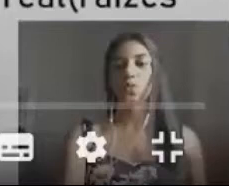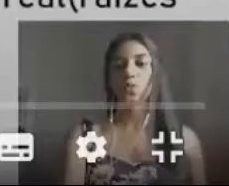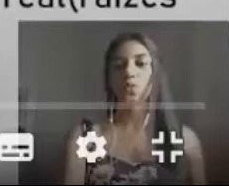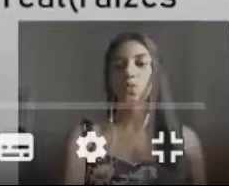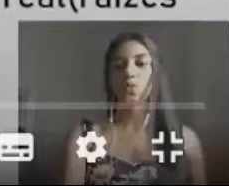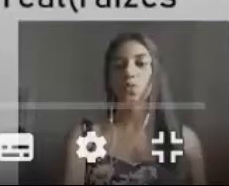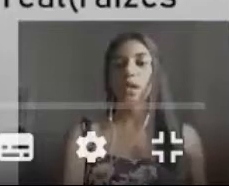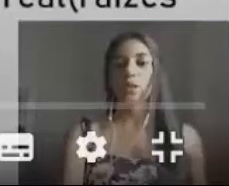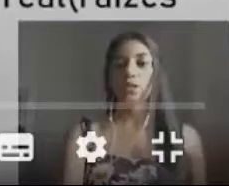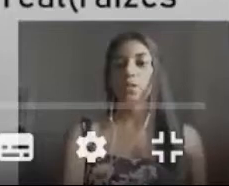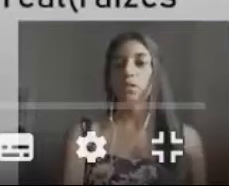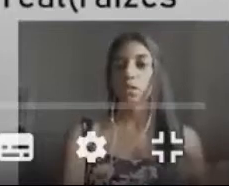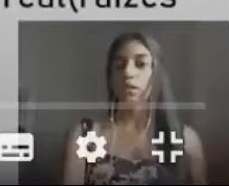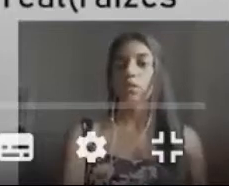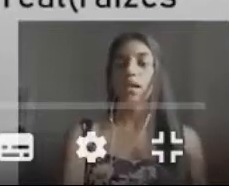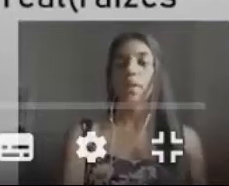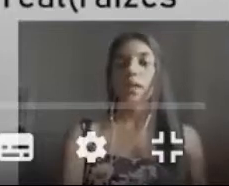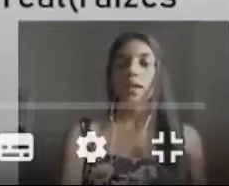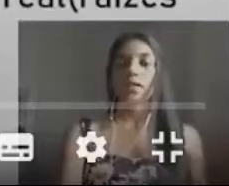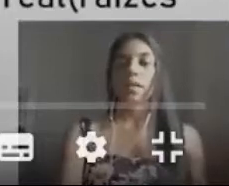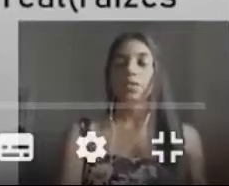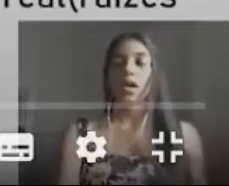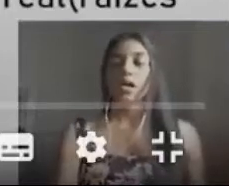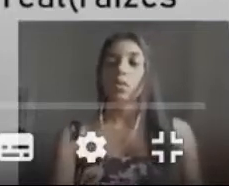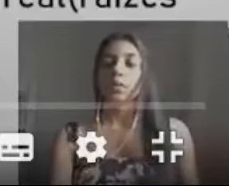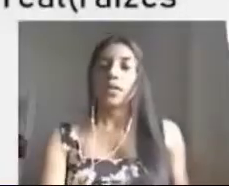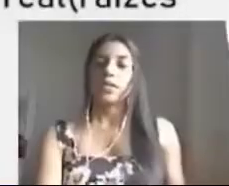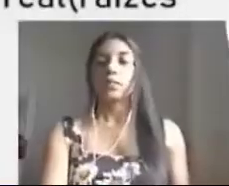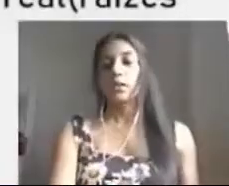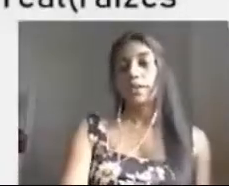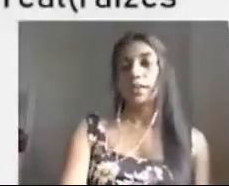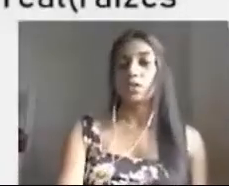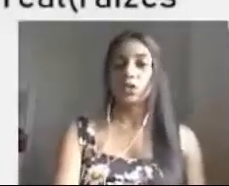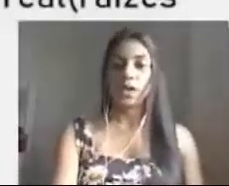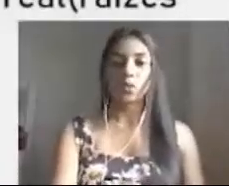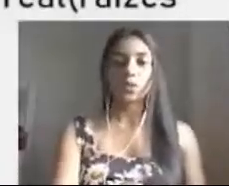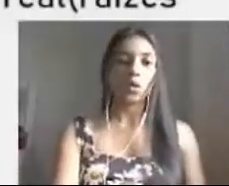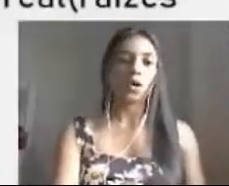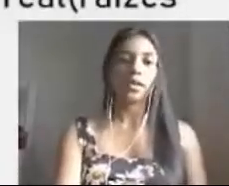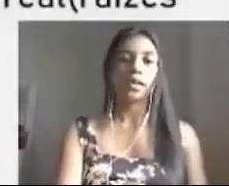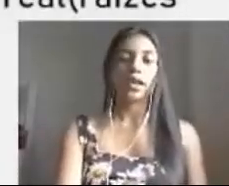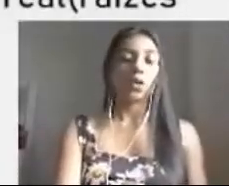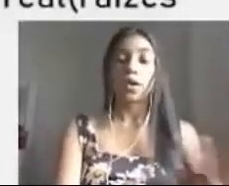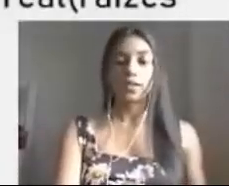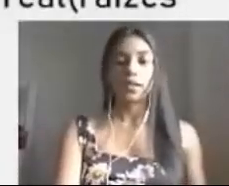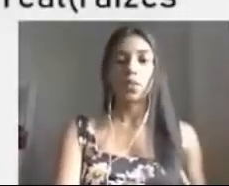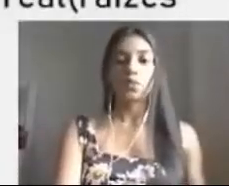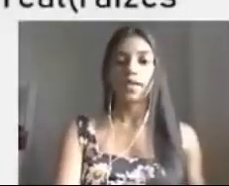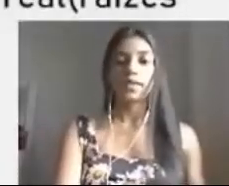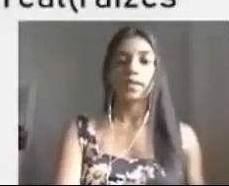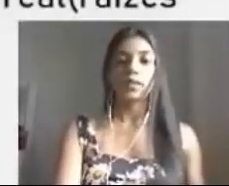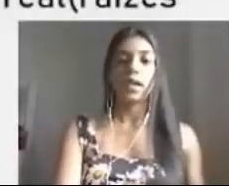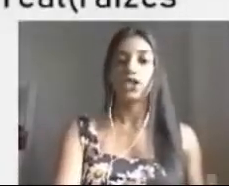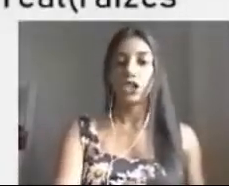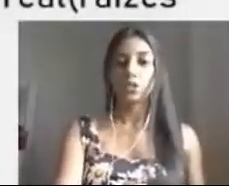polos. -5 e -10, só para demonstrar esses passos. Então, o primeiro passo é determinar o lugar das raízes do eixo real. Então, coloca-se aqui o ponto